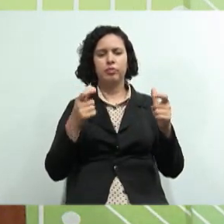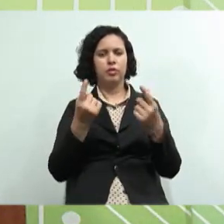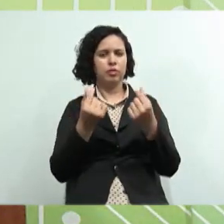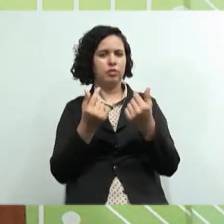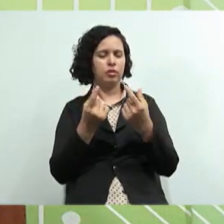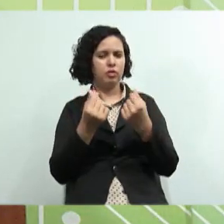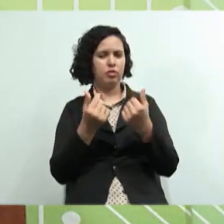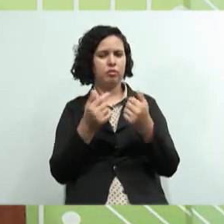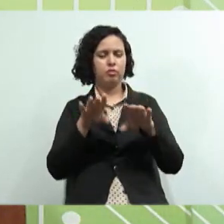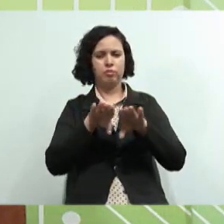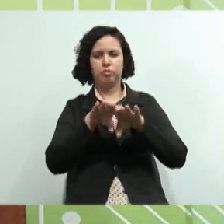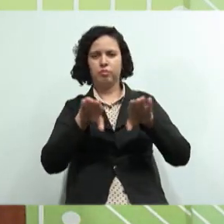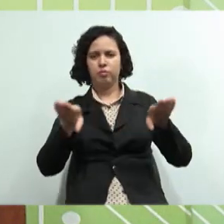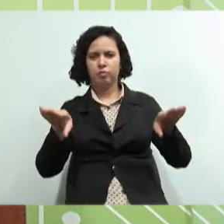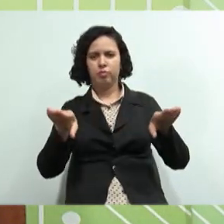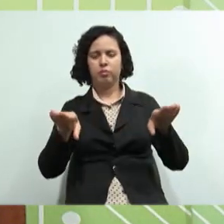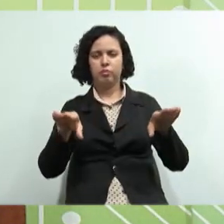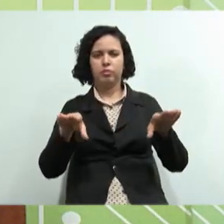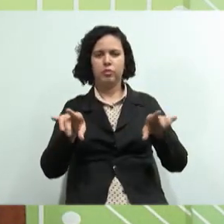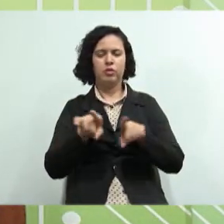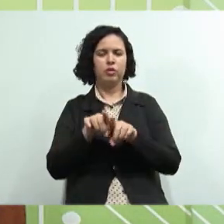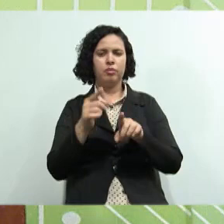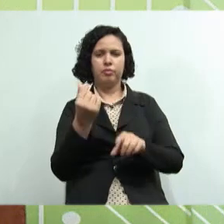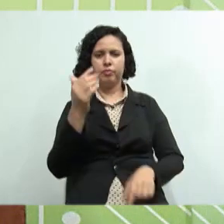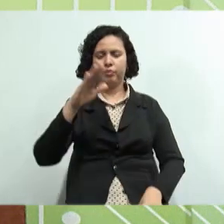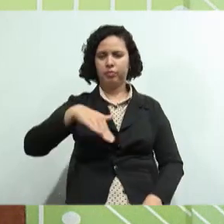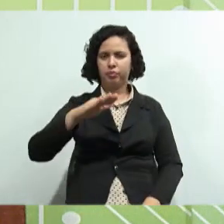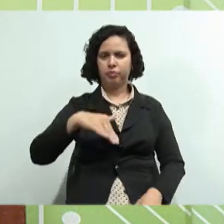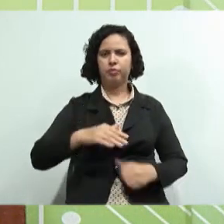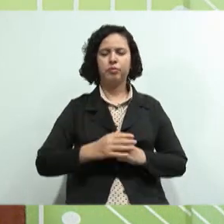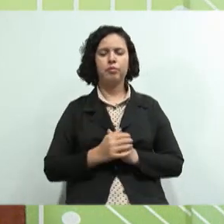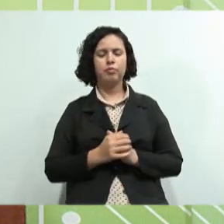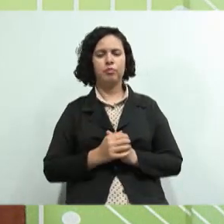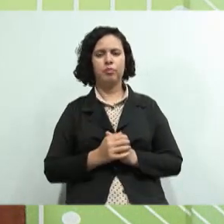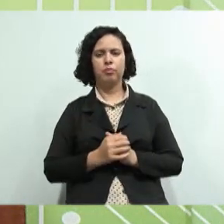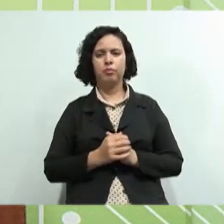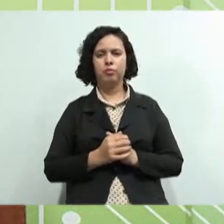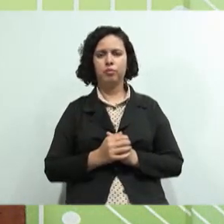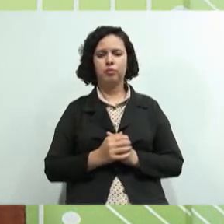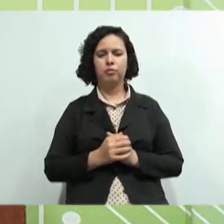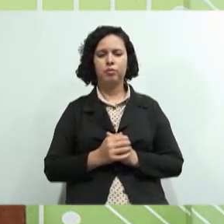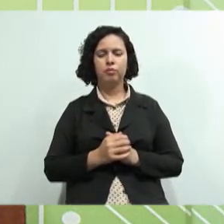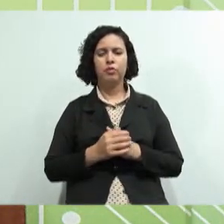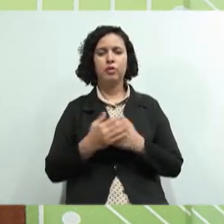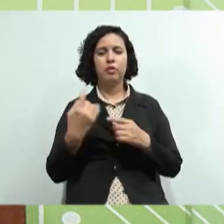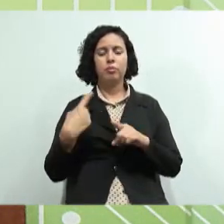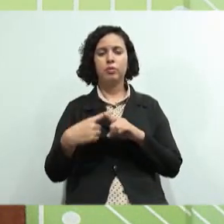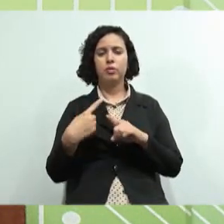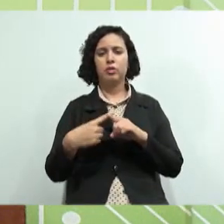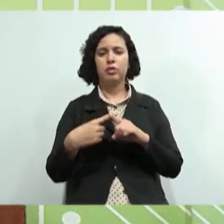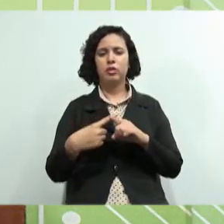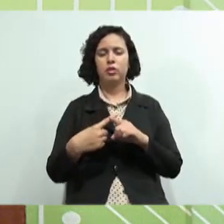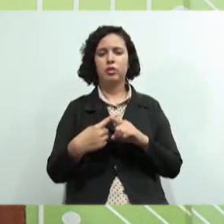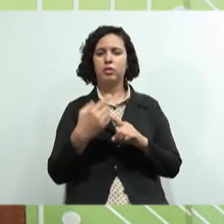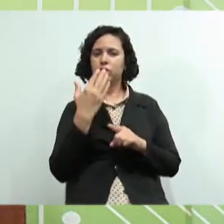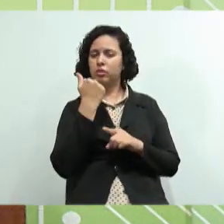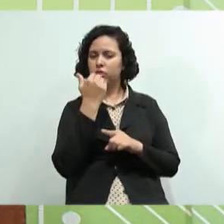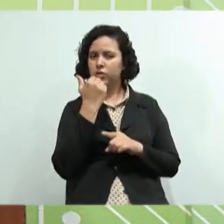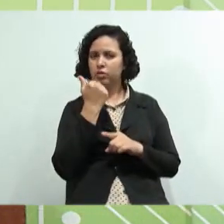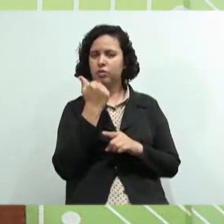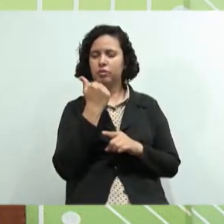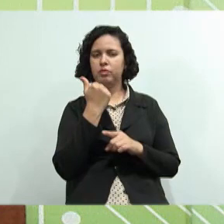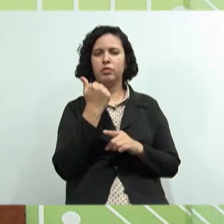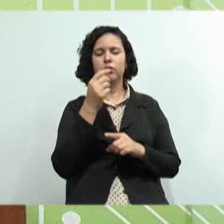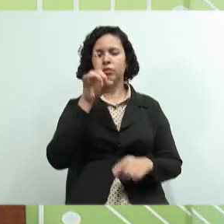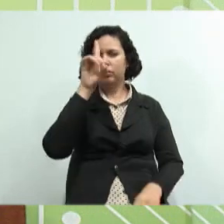mais baixos. Então, isso acaba trazendo um grande reconhecimento para a agricultura familiar, porque ela mantém o nosso alimento fresco,